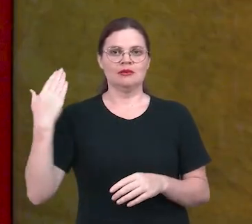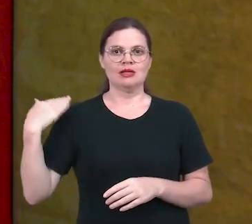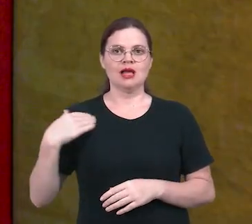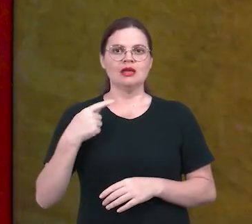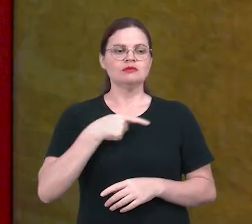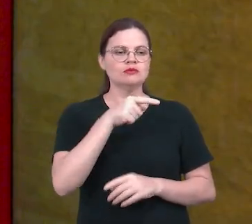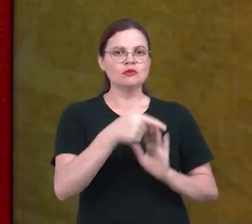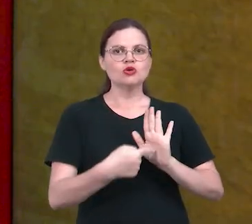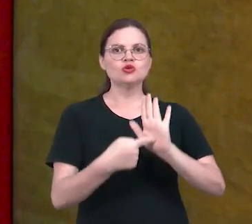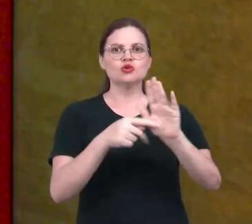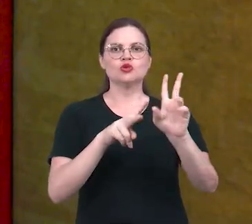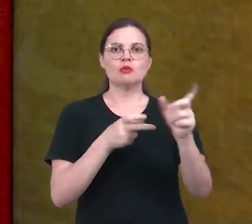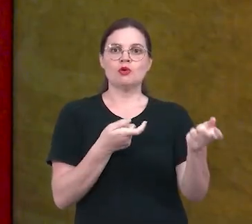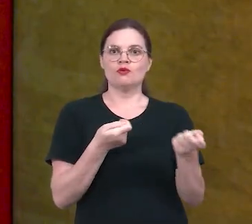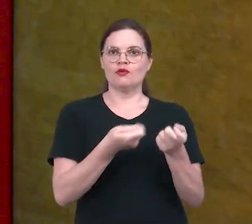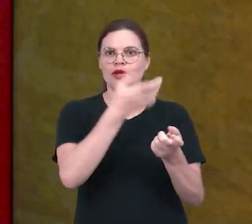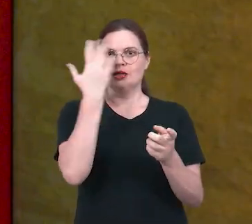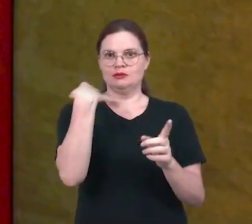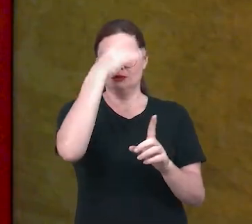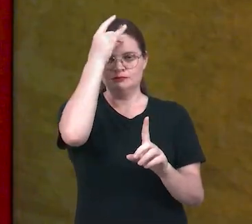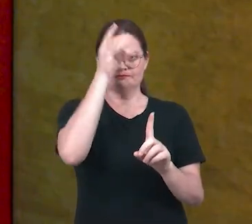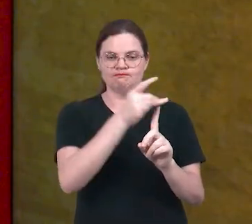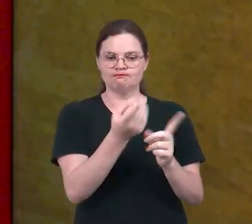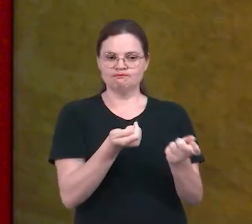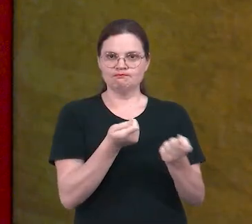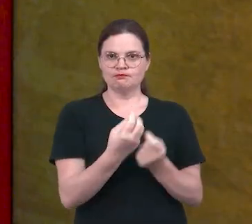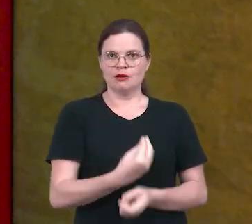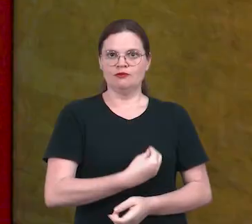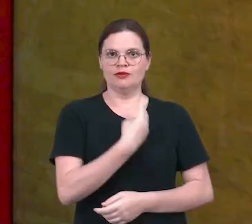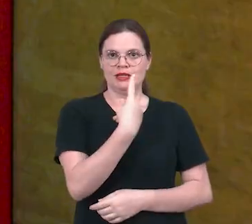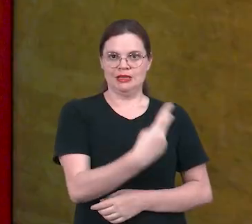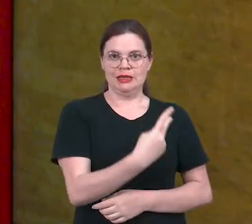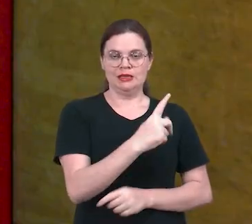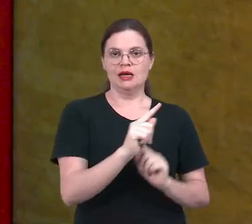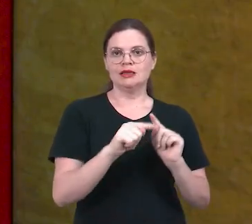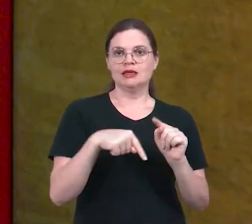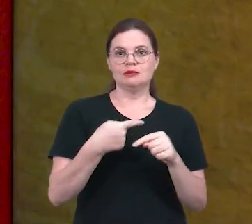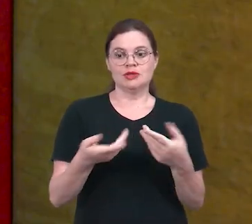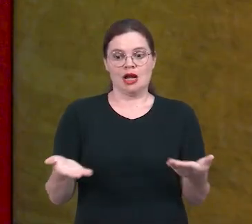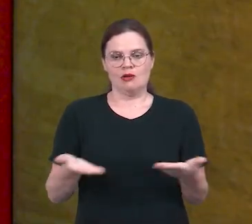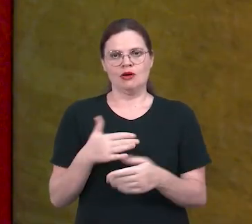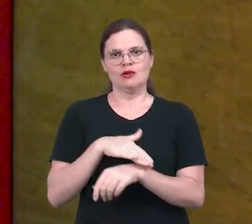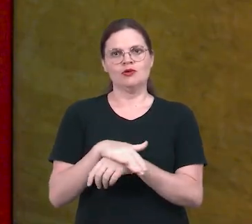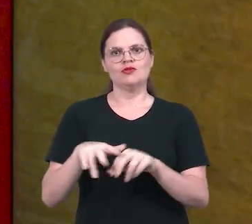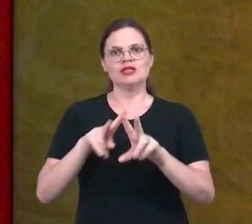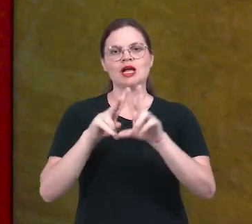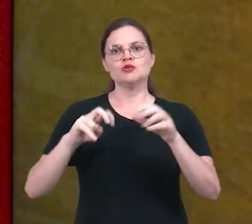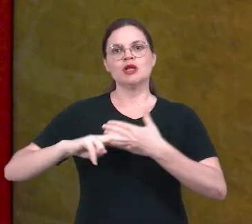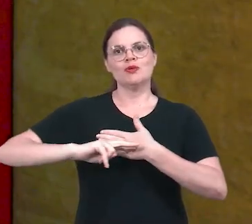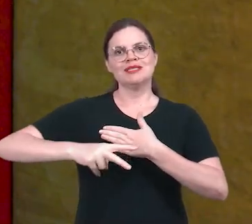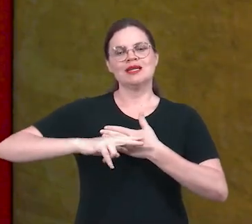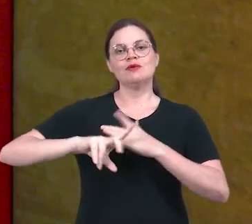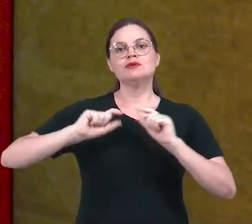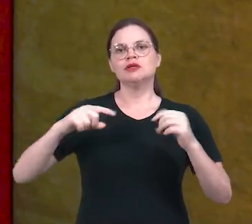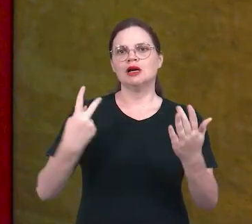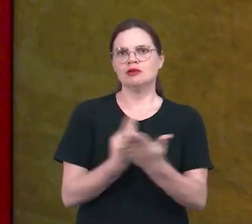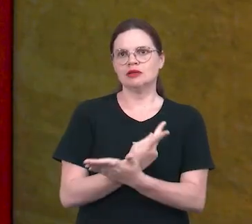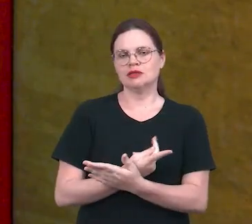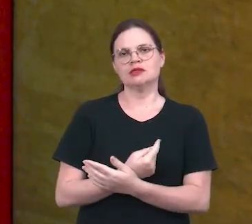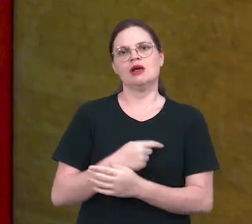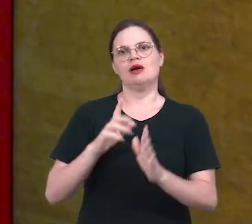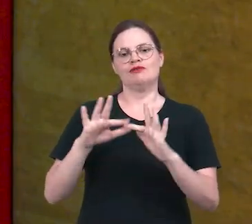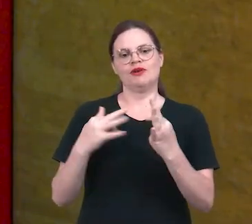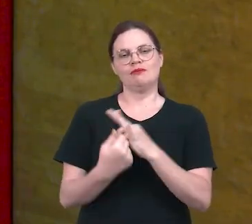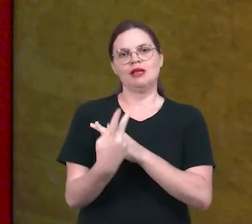Santo na vida dele, e agora nós vamos falar um pouco sobre a consequência disso, a vida de Isaac, de